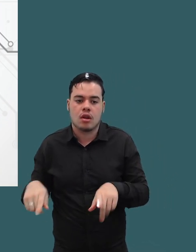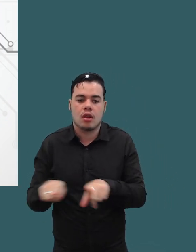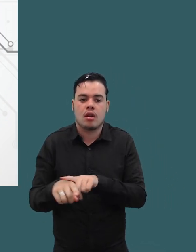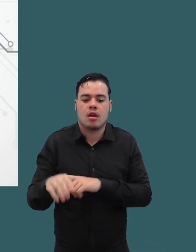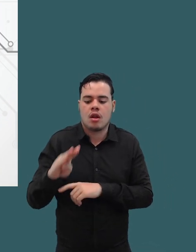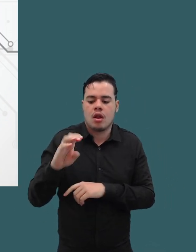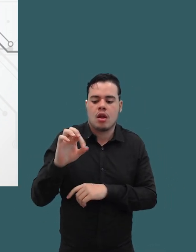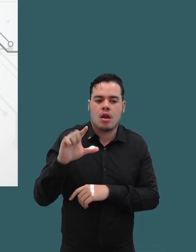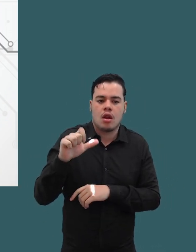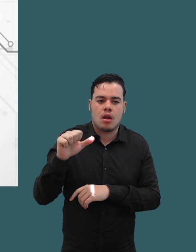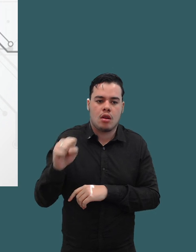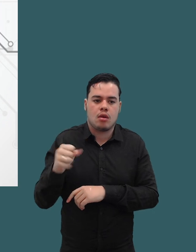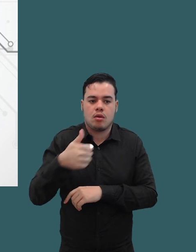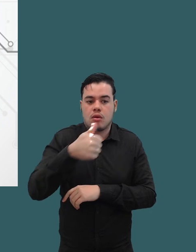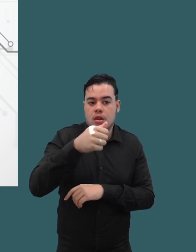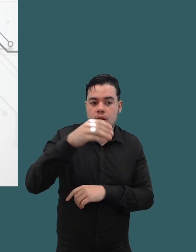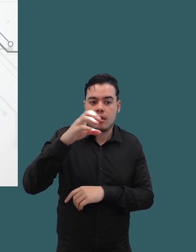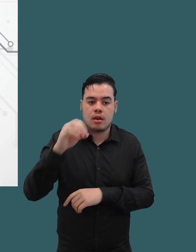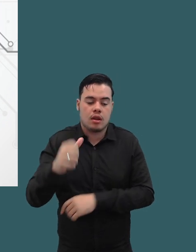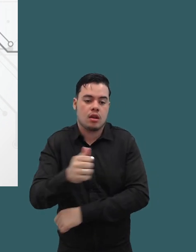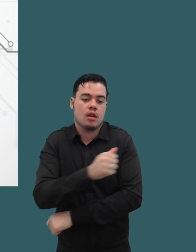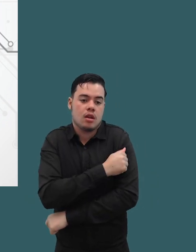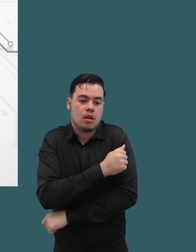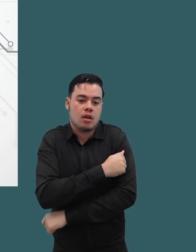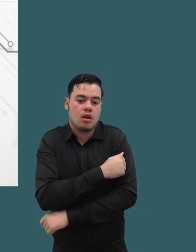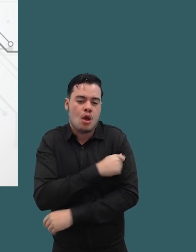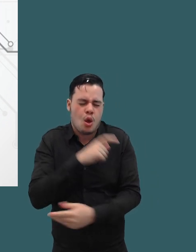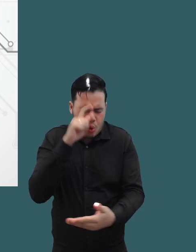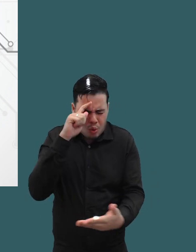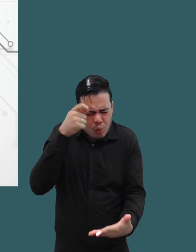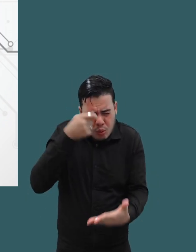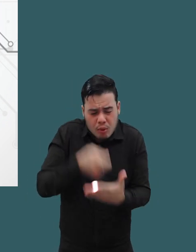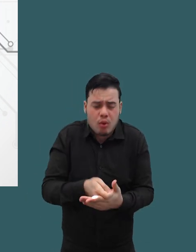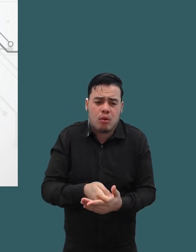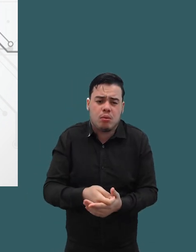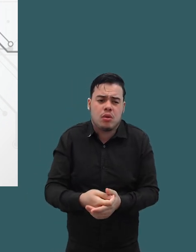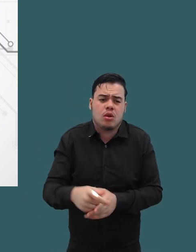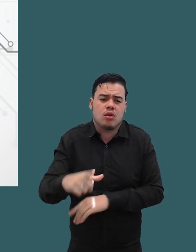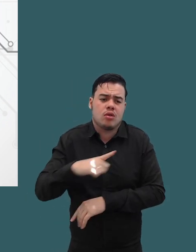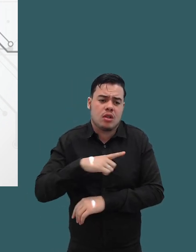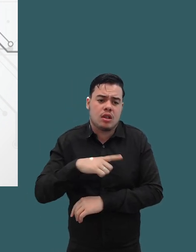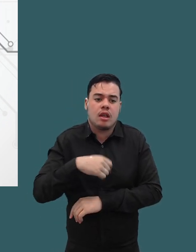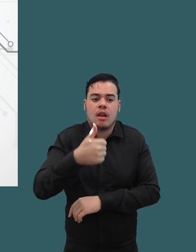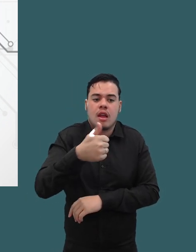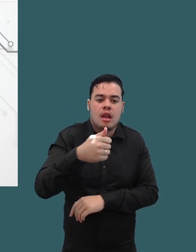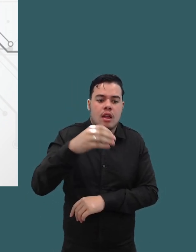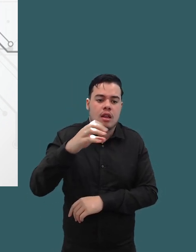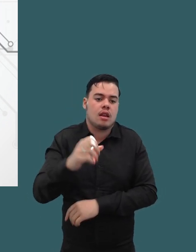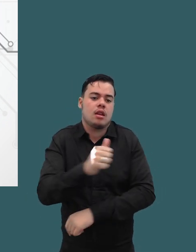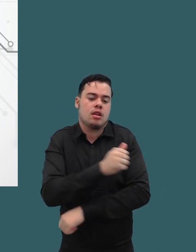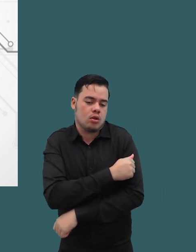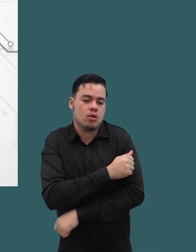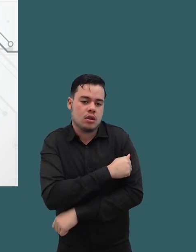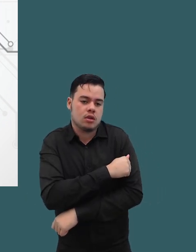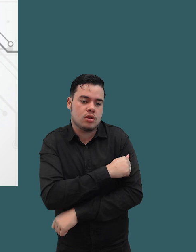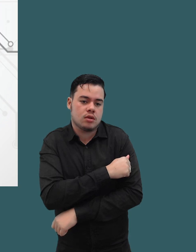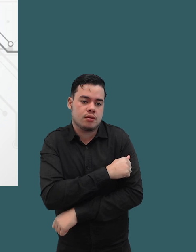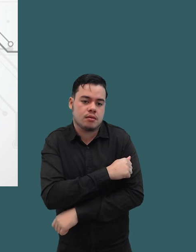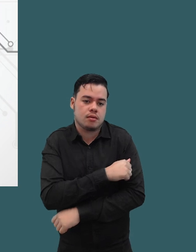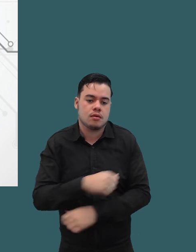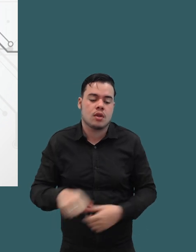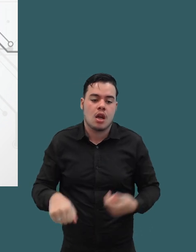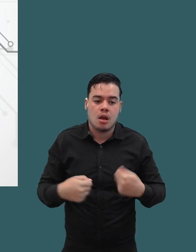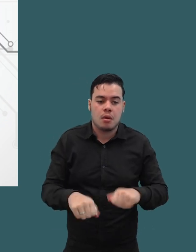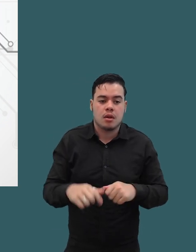professor, a bolsa para 10 estudantes. E a gente obrigou mesmo na chamada que tivesse 10 estudantes e que